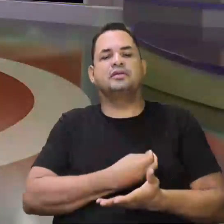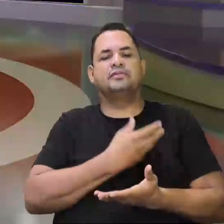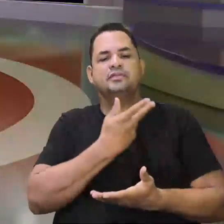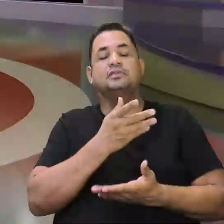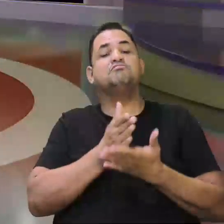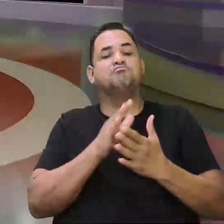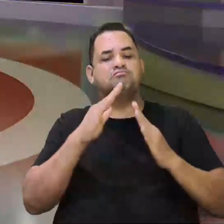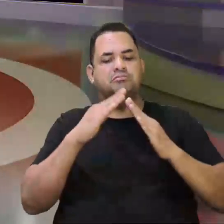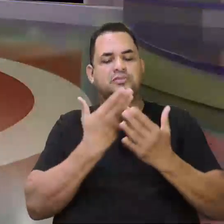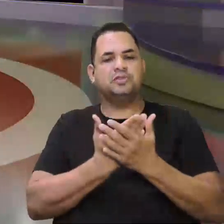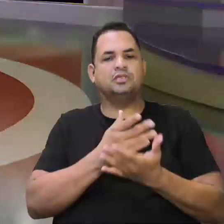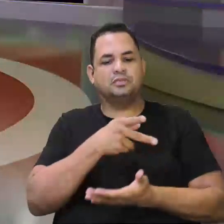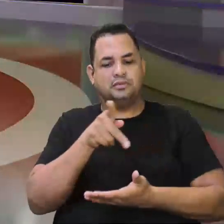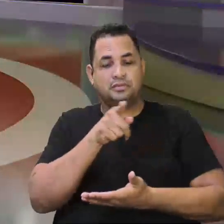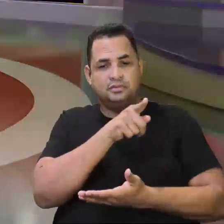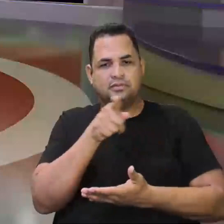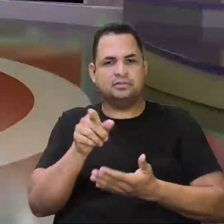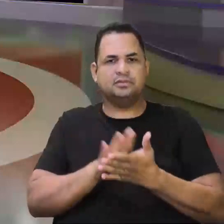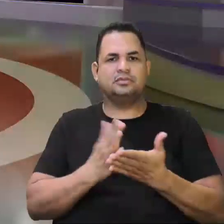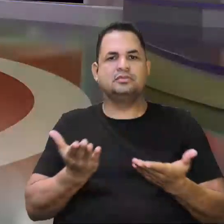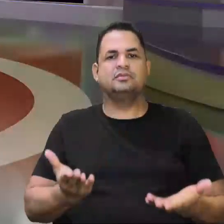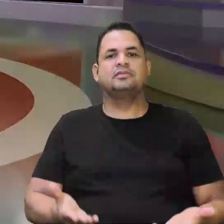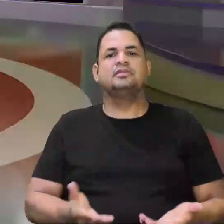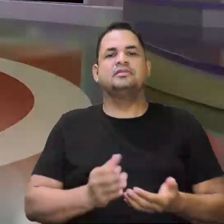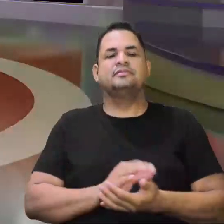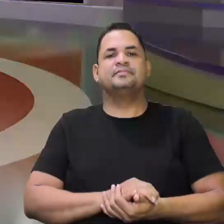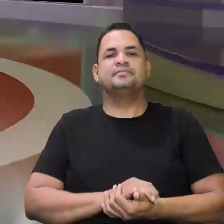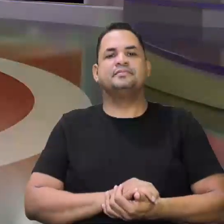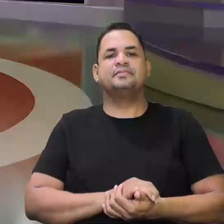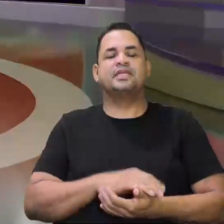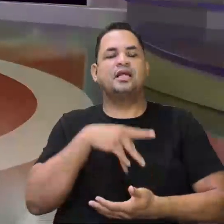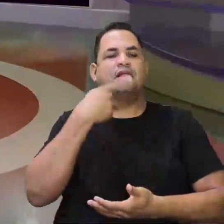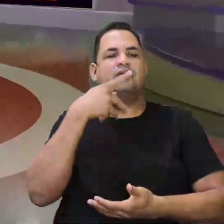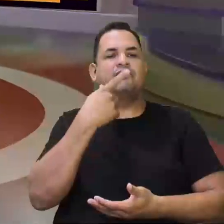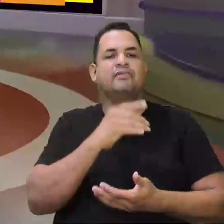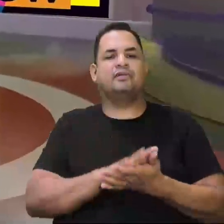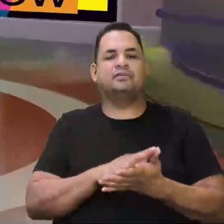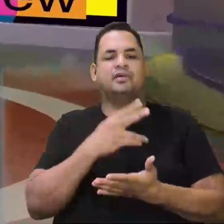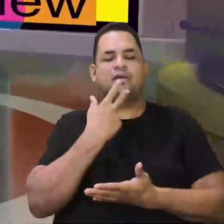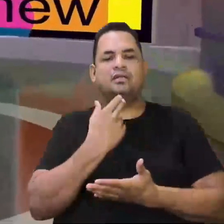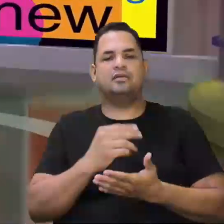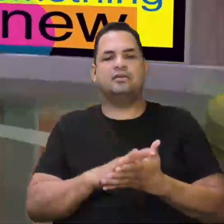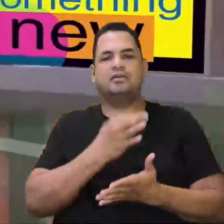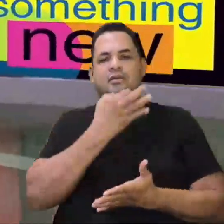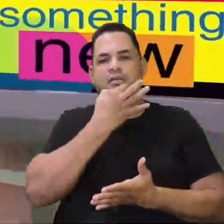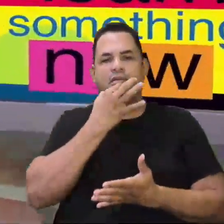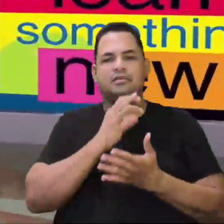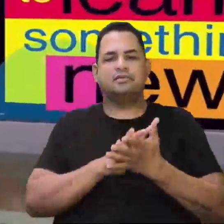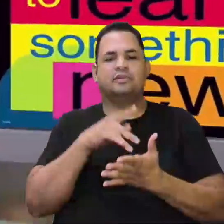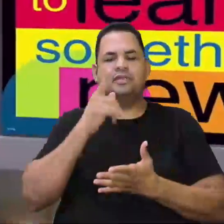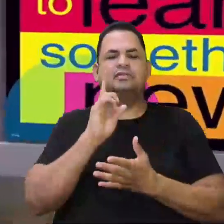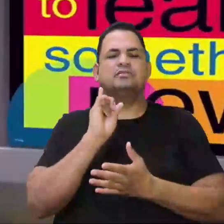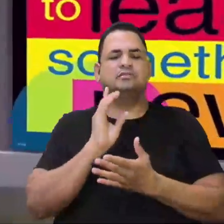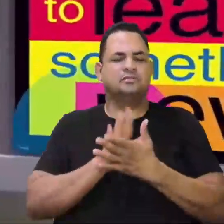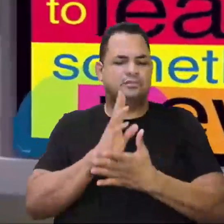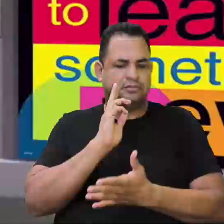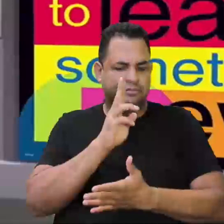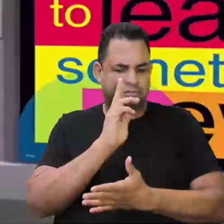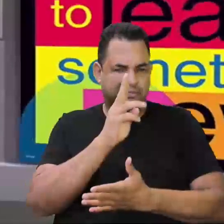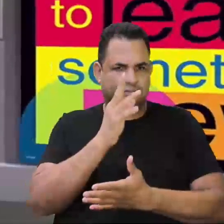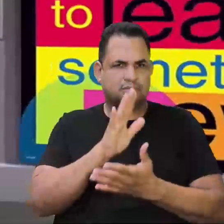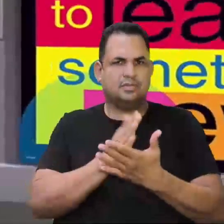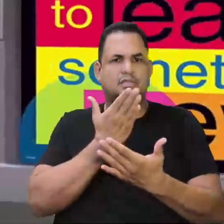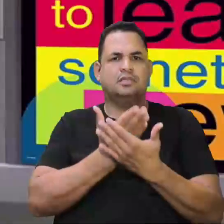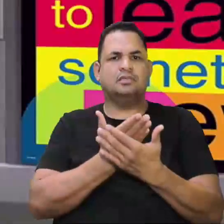de vocês. And yes, I'm talking about English. Eu estou falando de inglês e nós vamos falar cada vez mais aqui nas